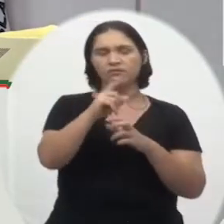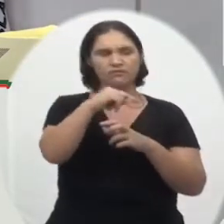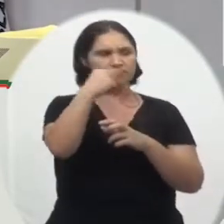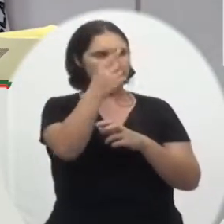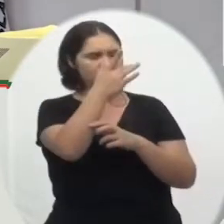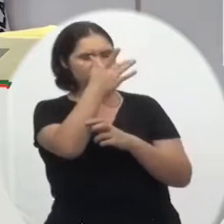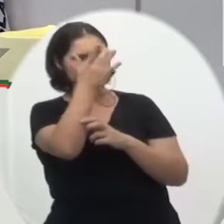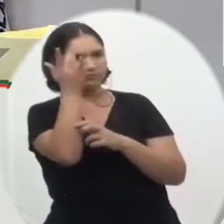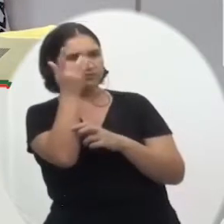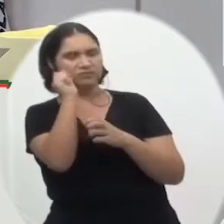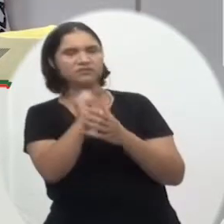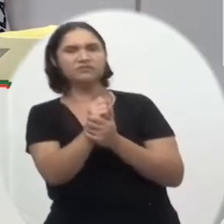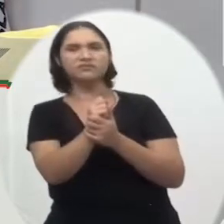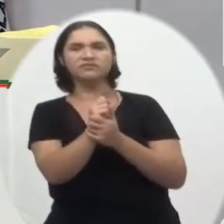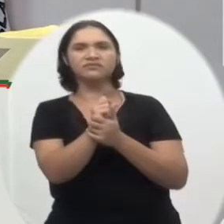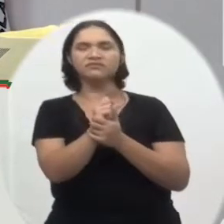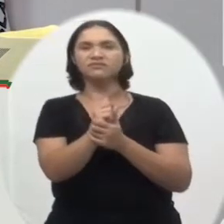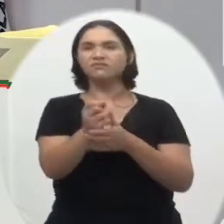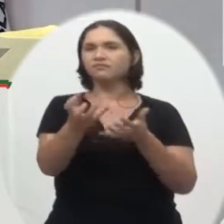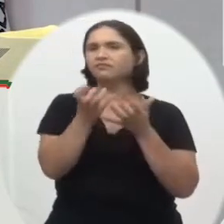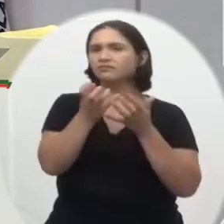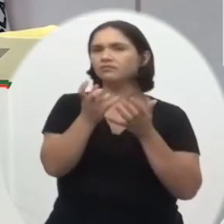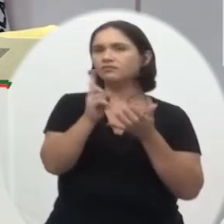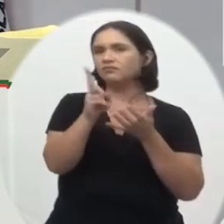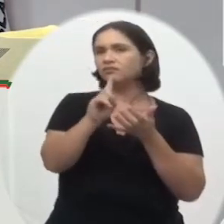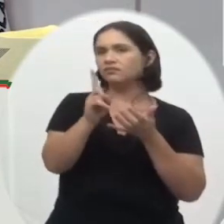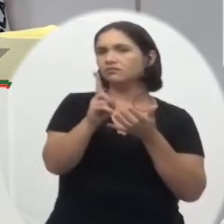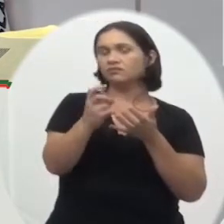contrato que vamos aprovar de uma vez. Não é por isso.